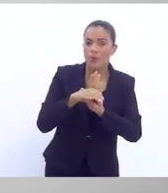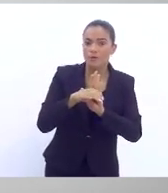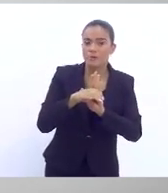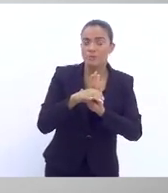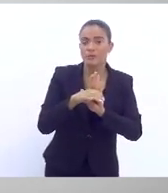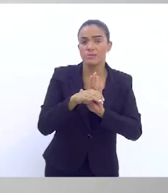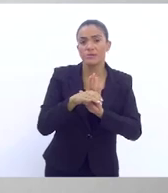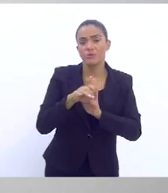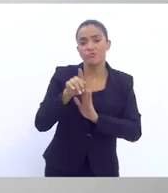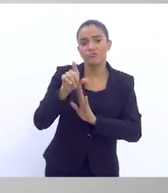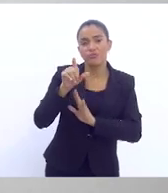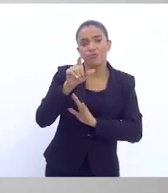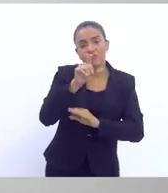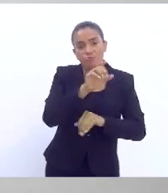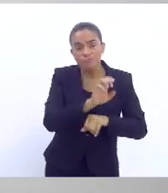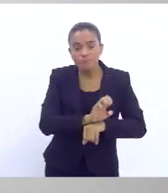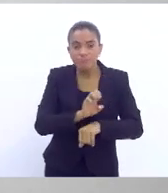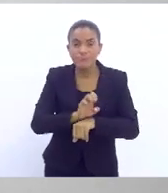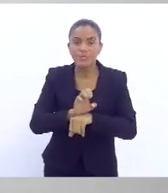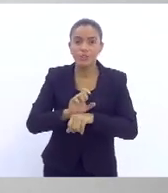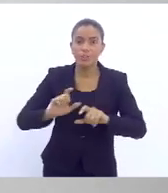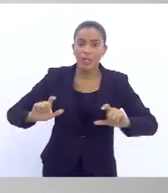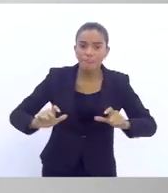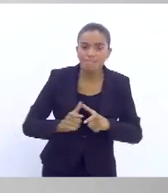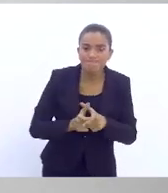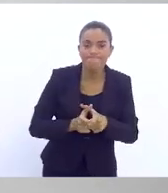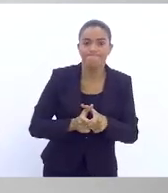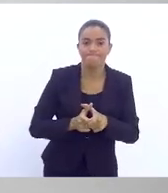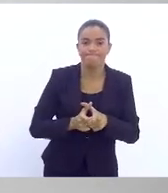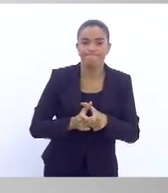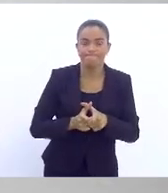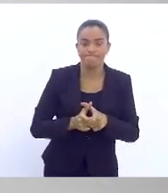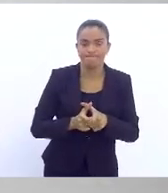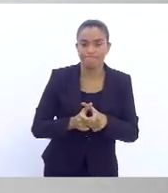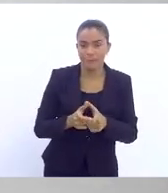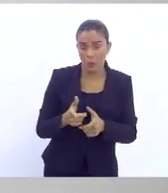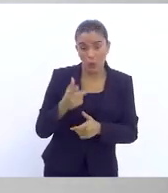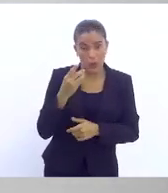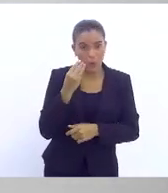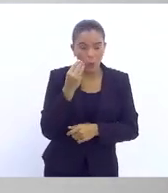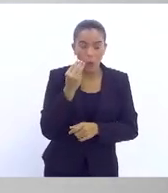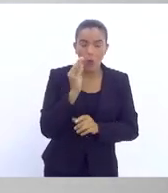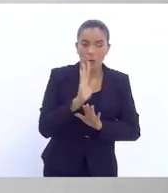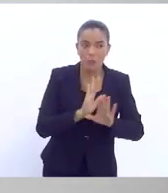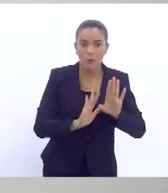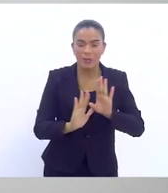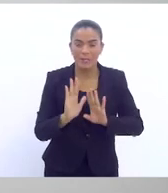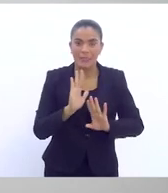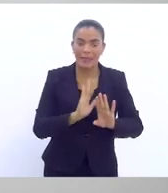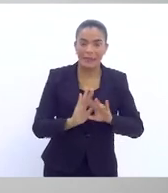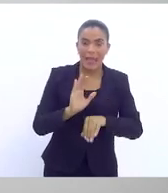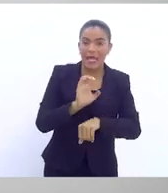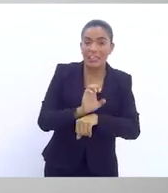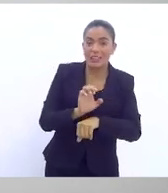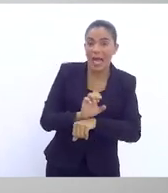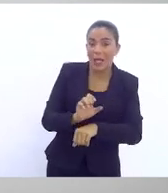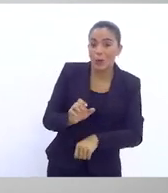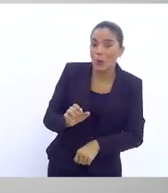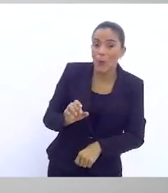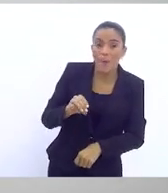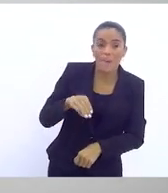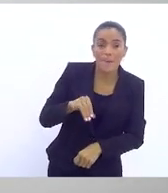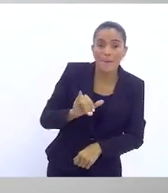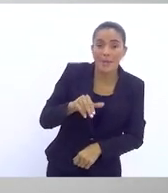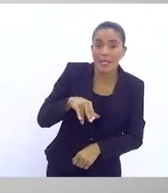de um estado menor possível Tô tendo cuidado de não chamar de estado mínimo Estado